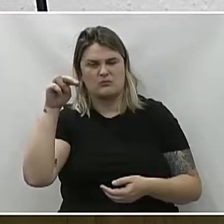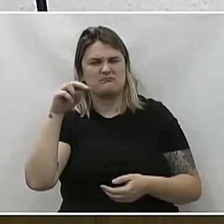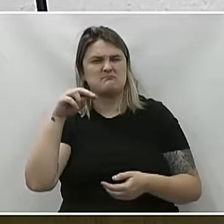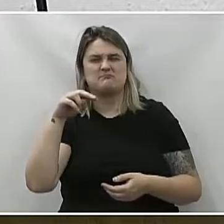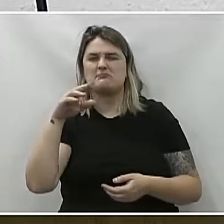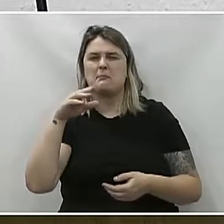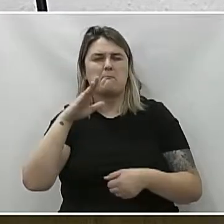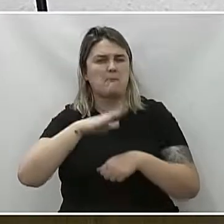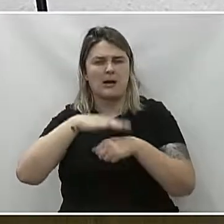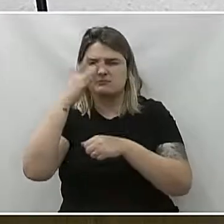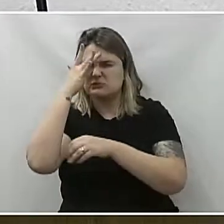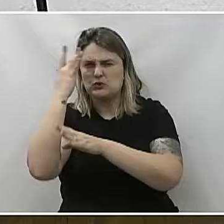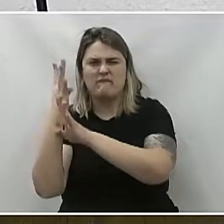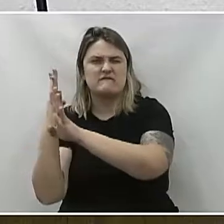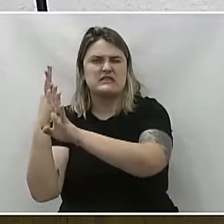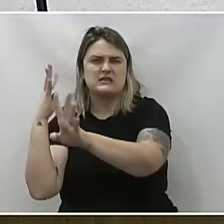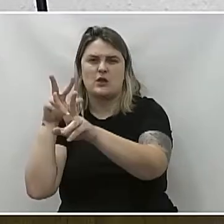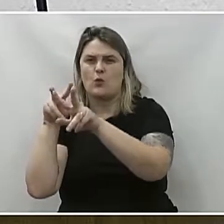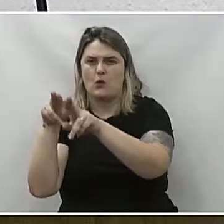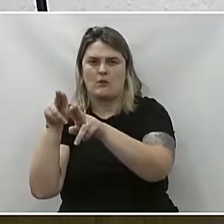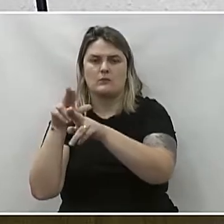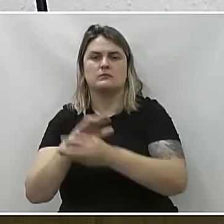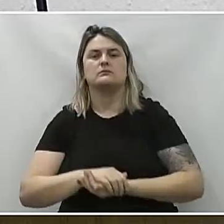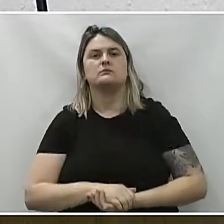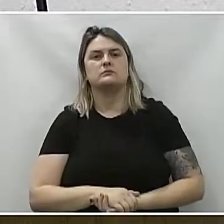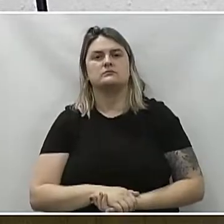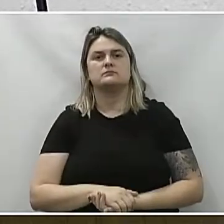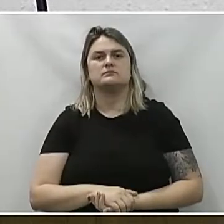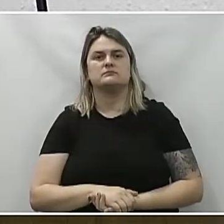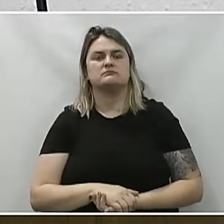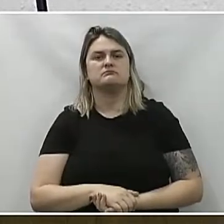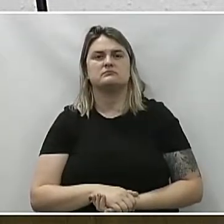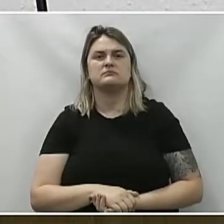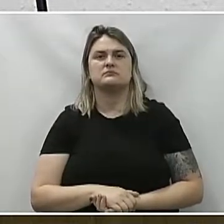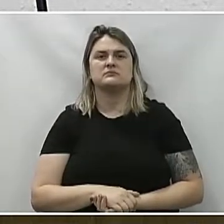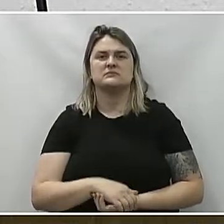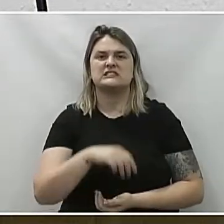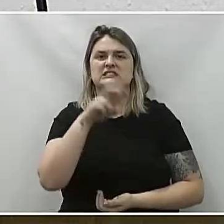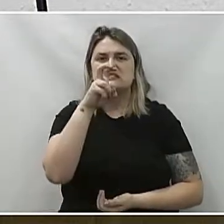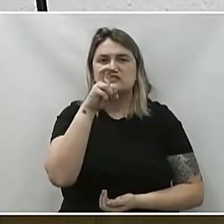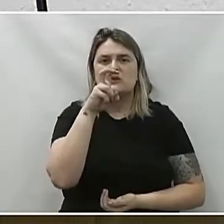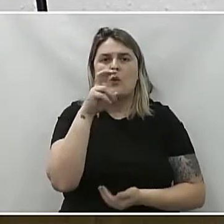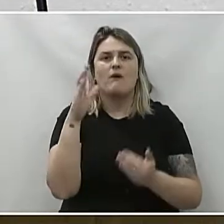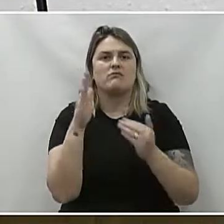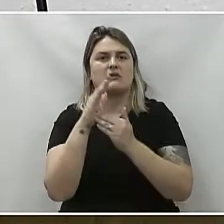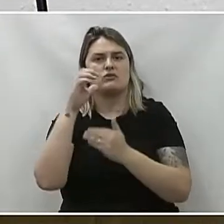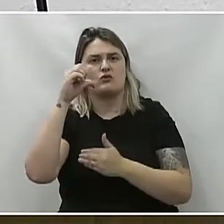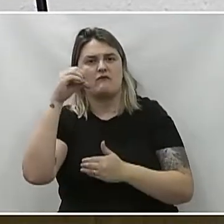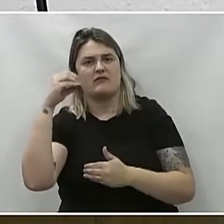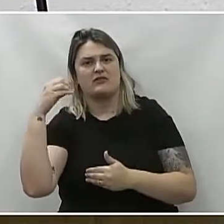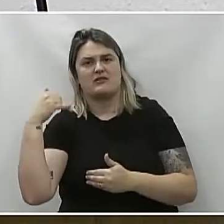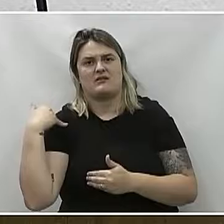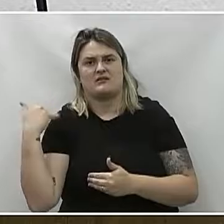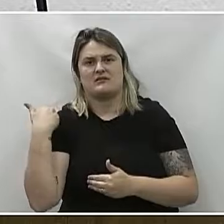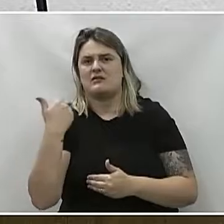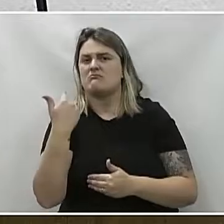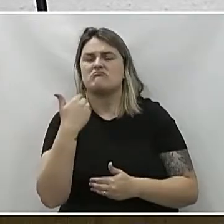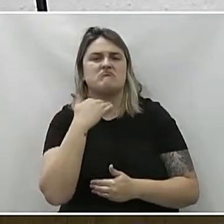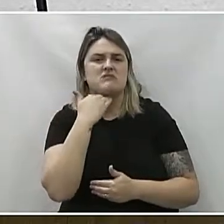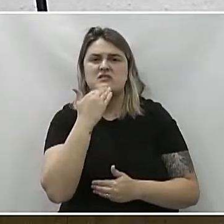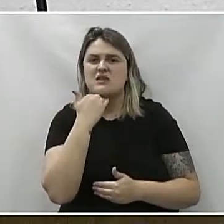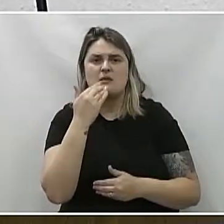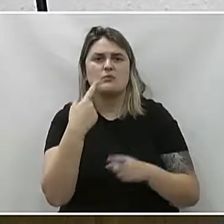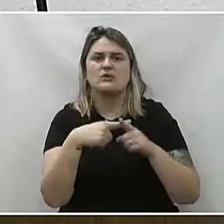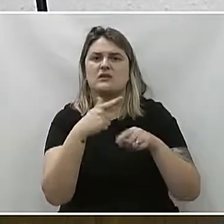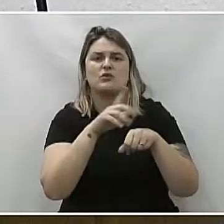você. Daí para pior. De 5 a 90 anos. Ninguém tem privilégio, porque a